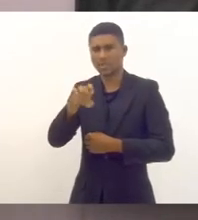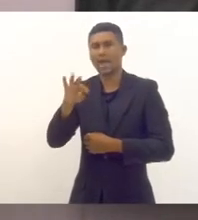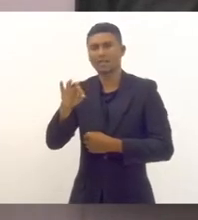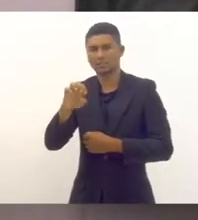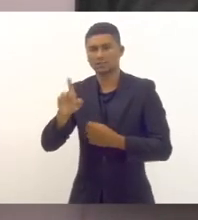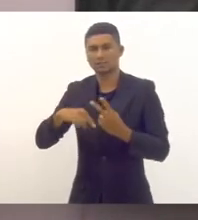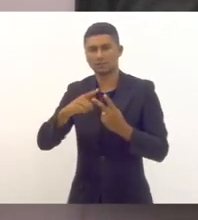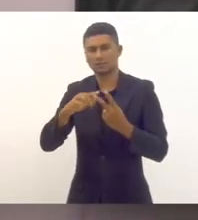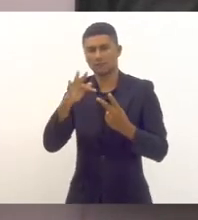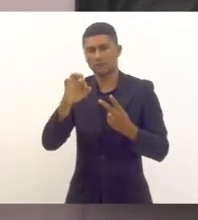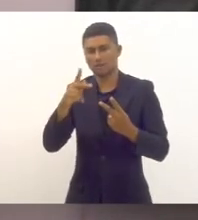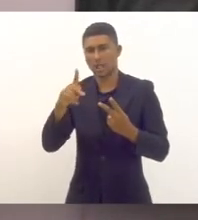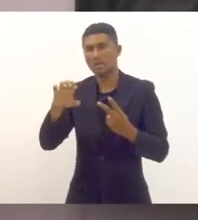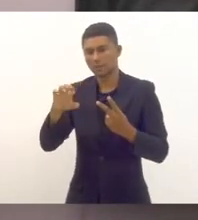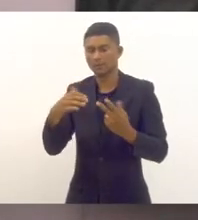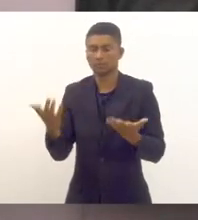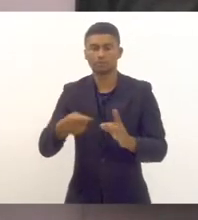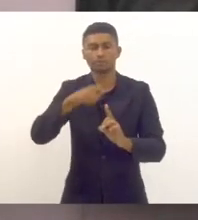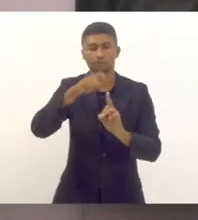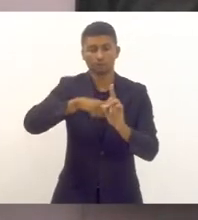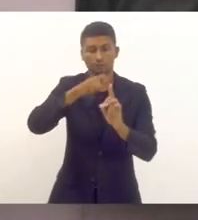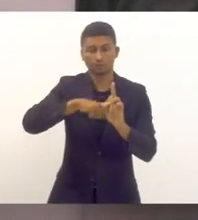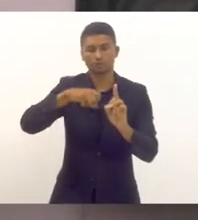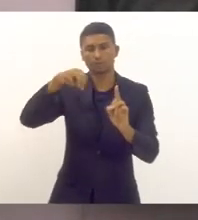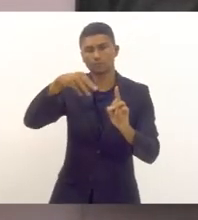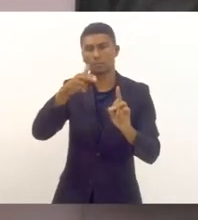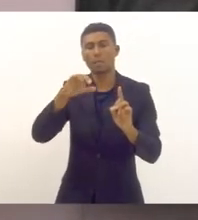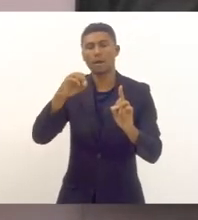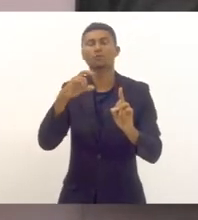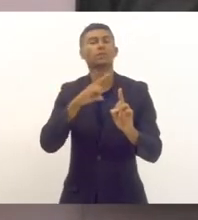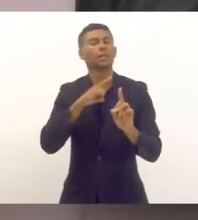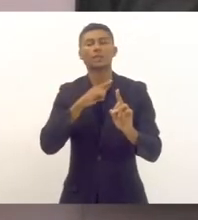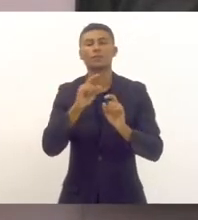mês de maio, nós tivemos